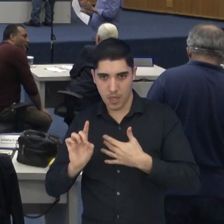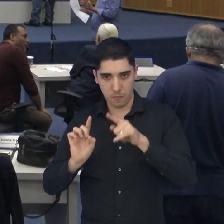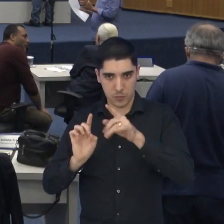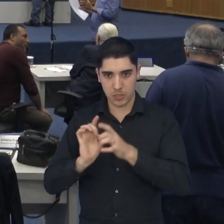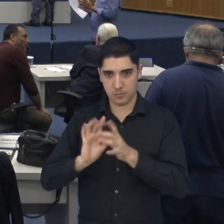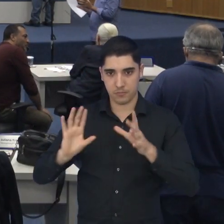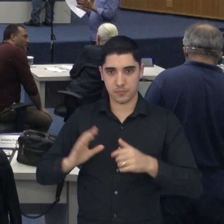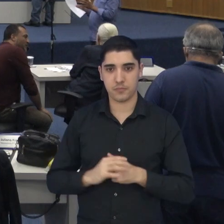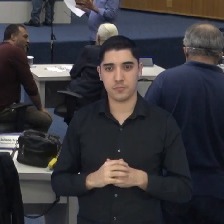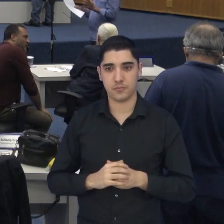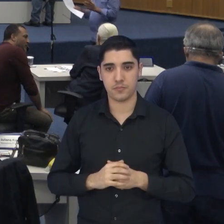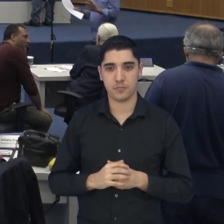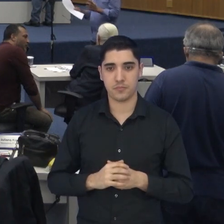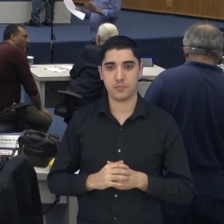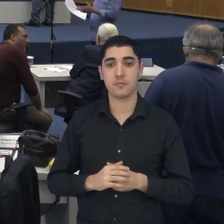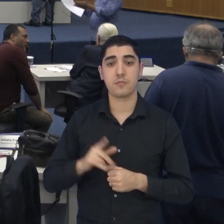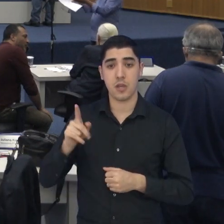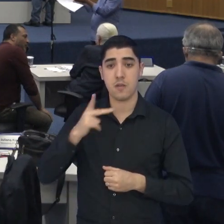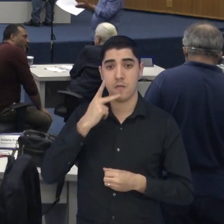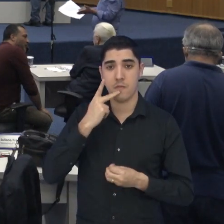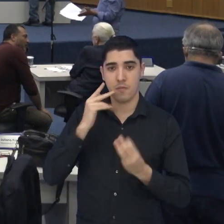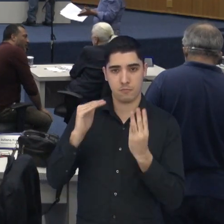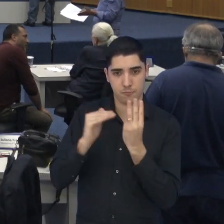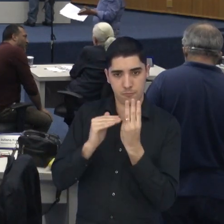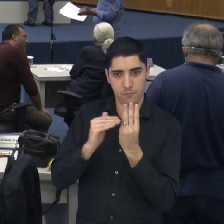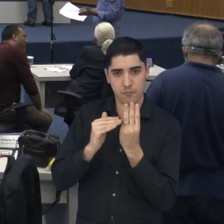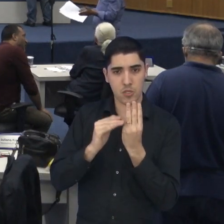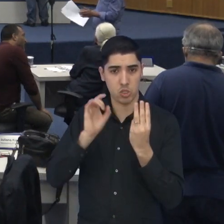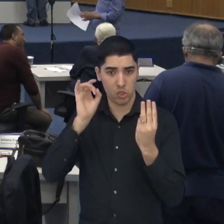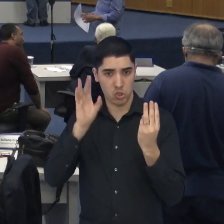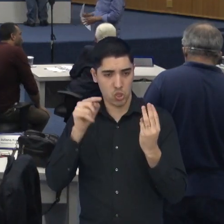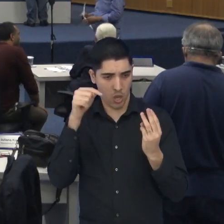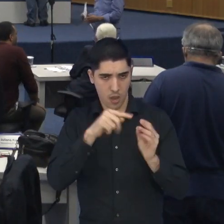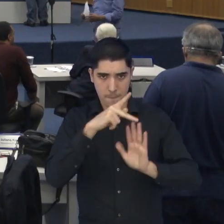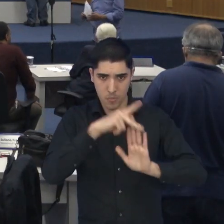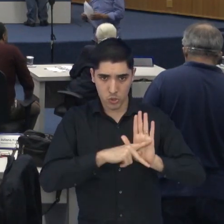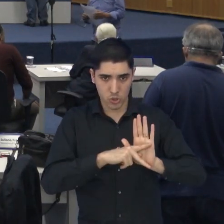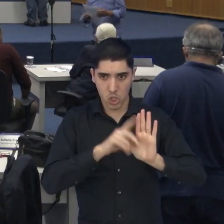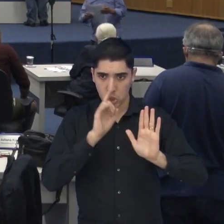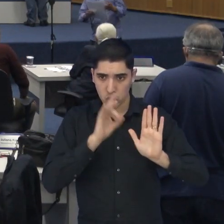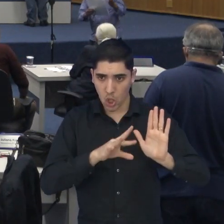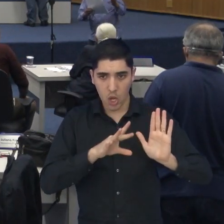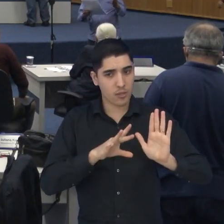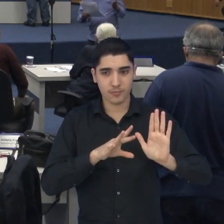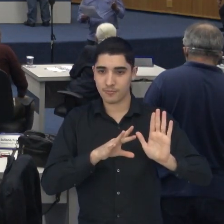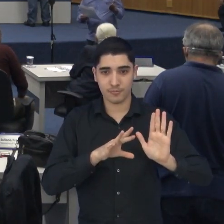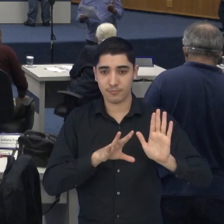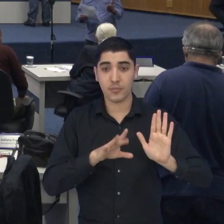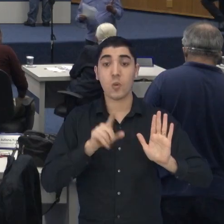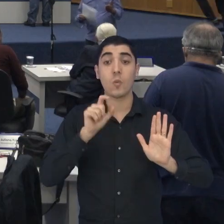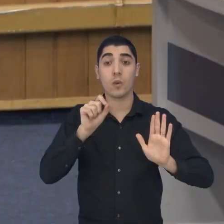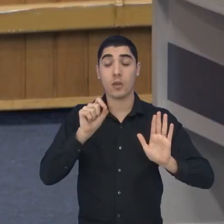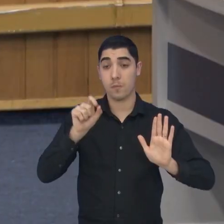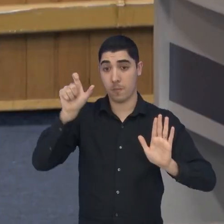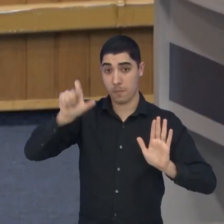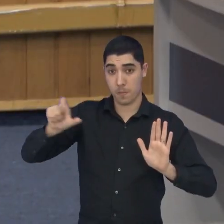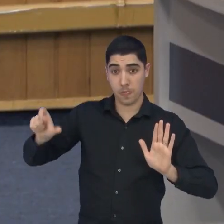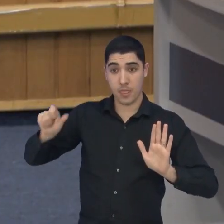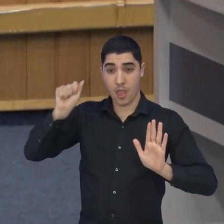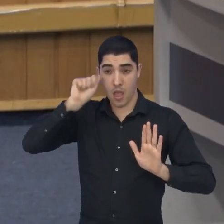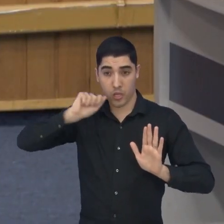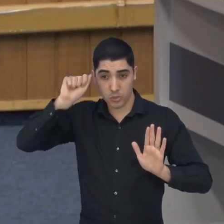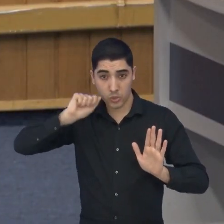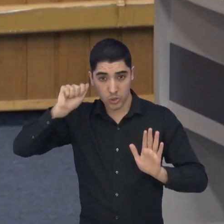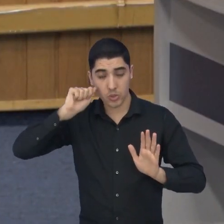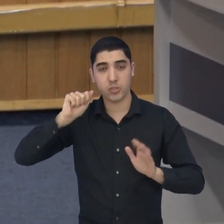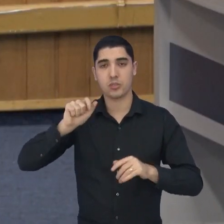O problema da Fundação Cultural não é só esse projeto. Na verdade, o que os artistas, o que o